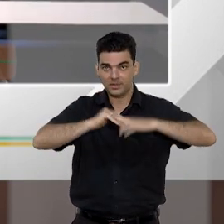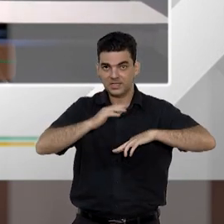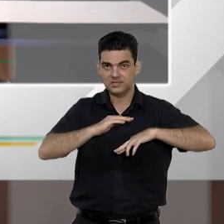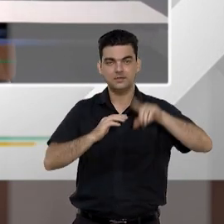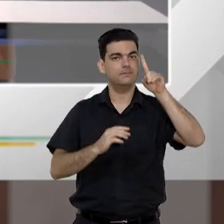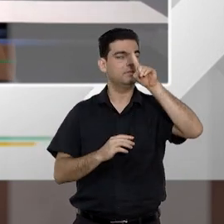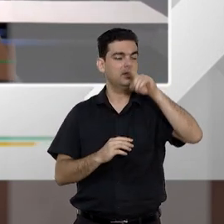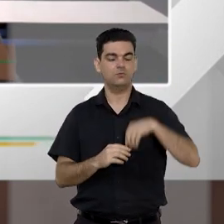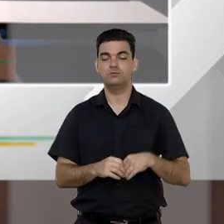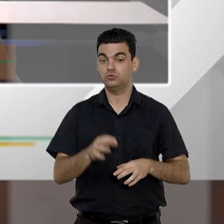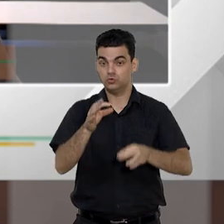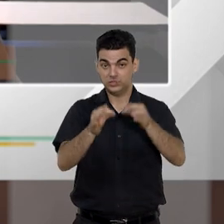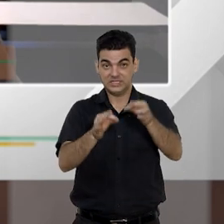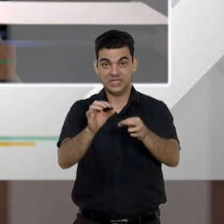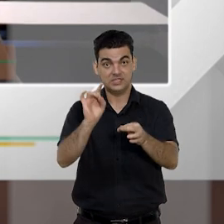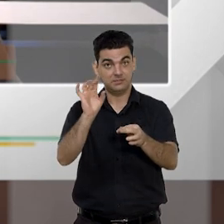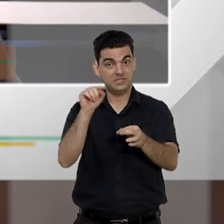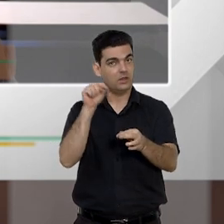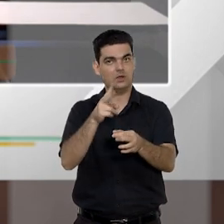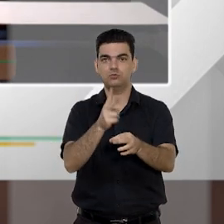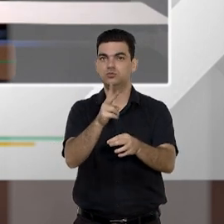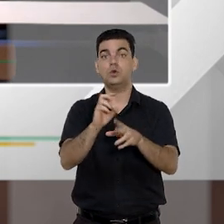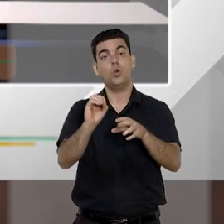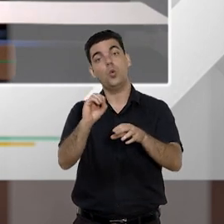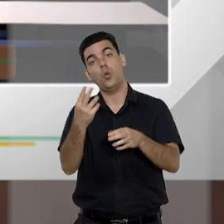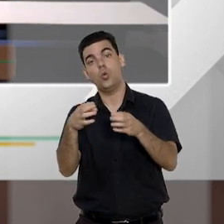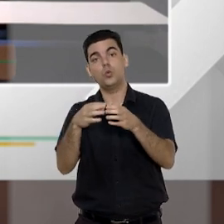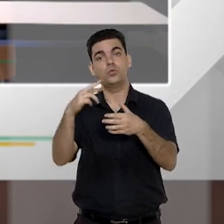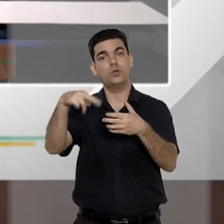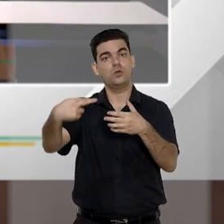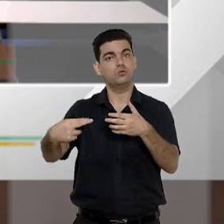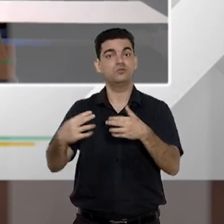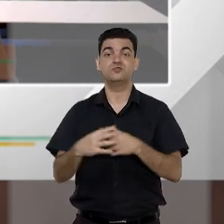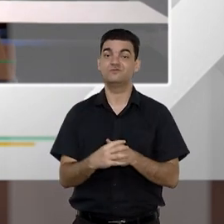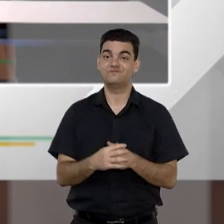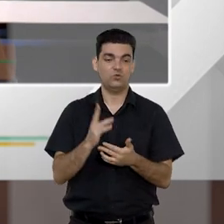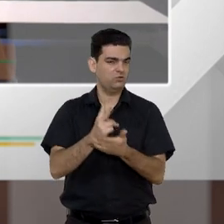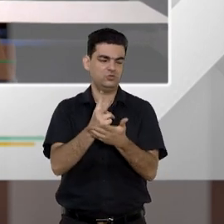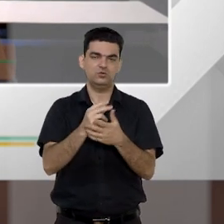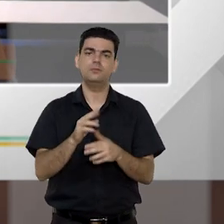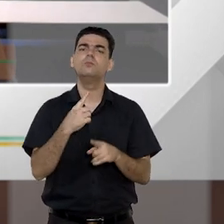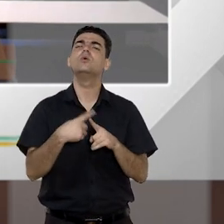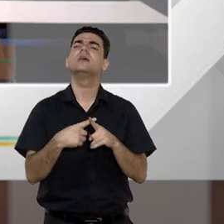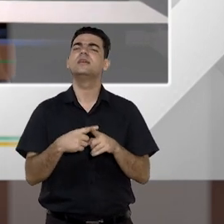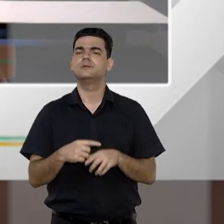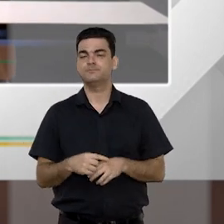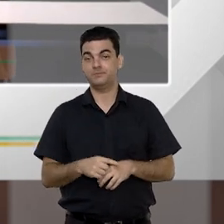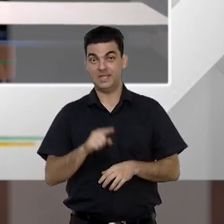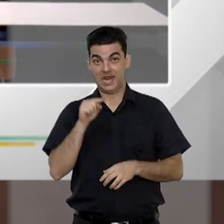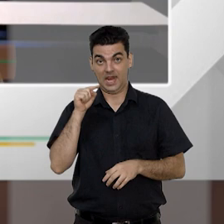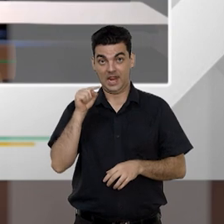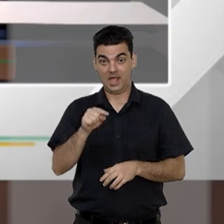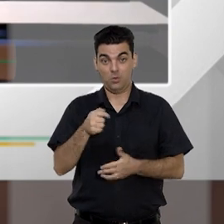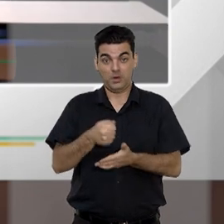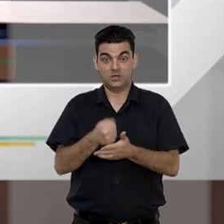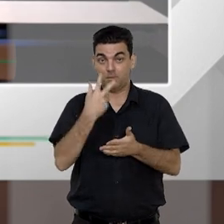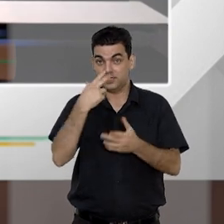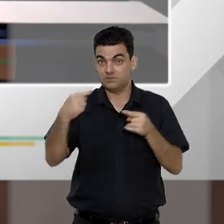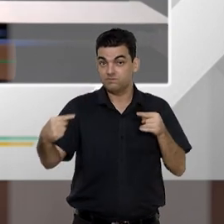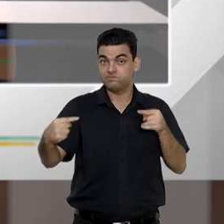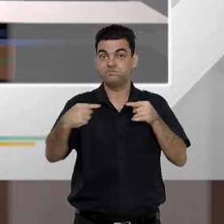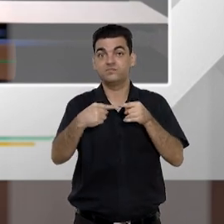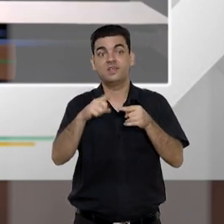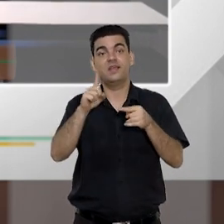não modifica a competência do próprio juizado ou das turmas recursais para o julgamento dos casos semelhantes. Por quê? Porque